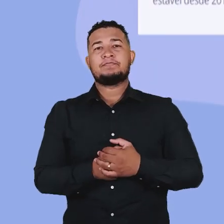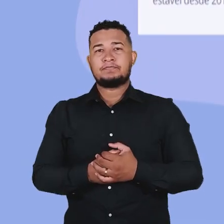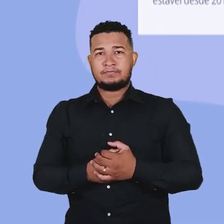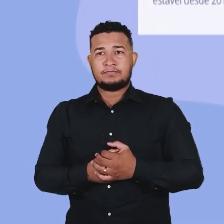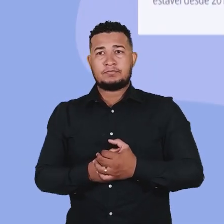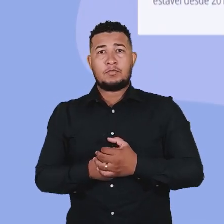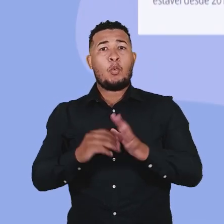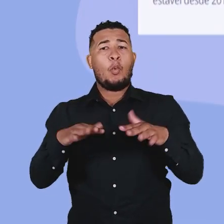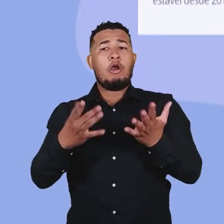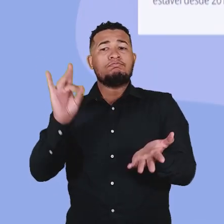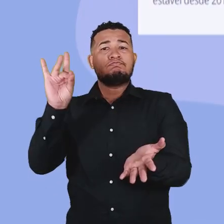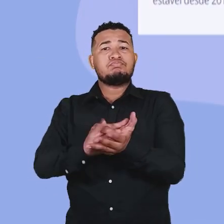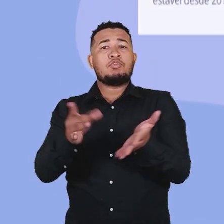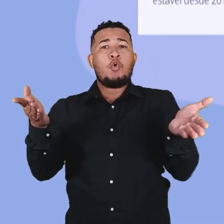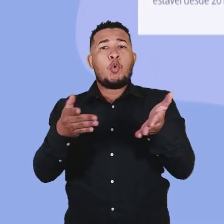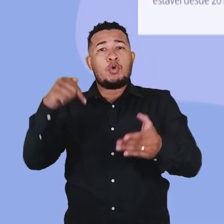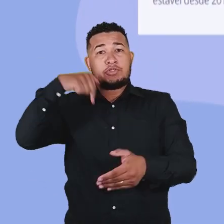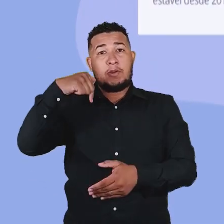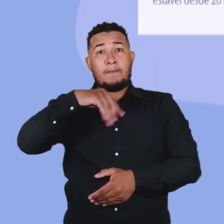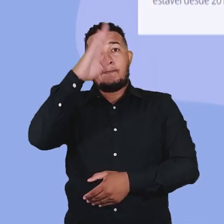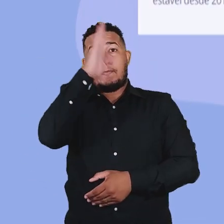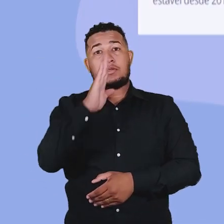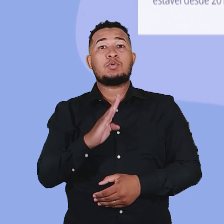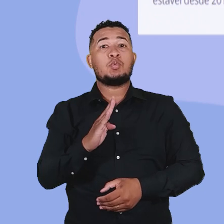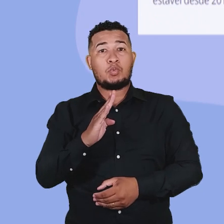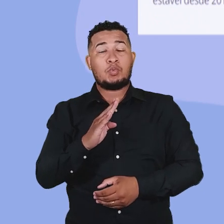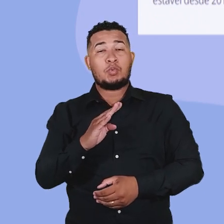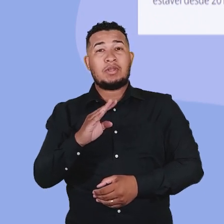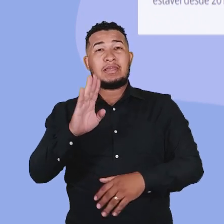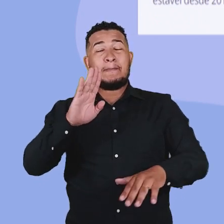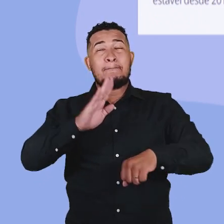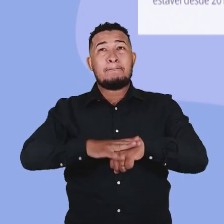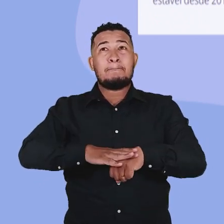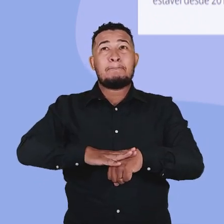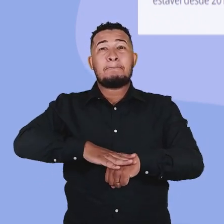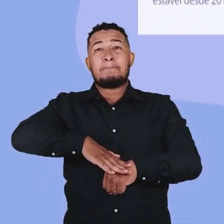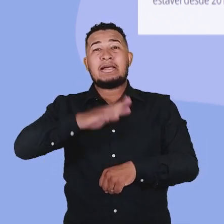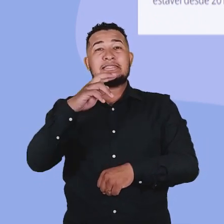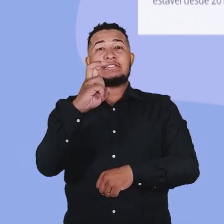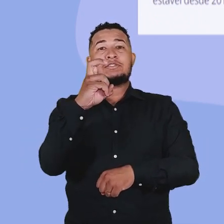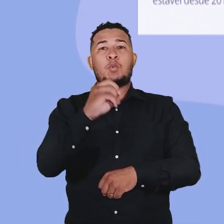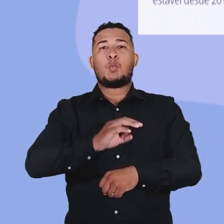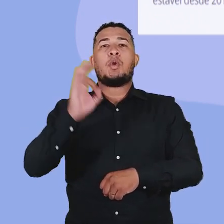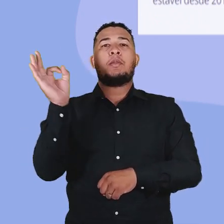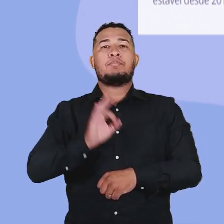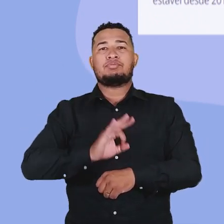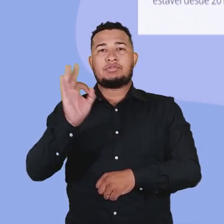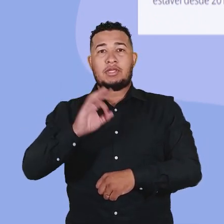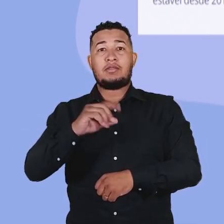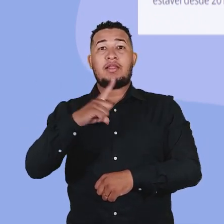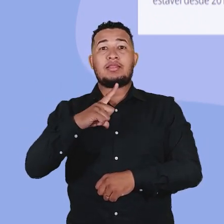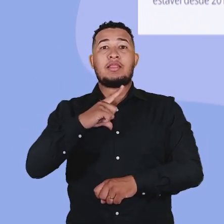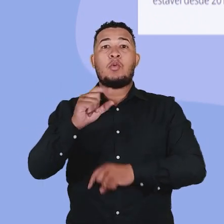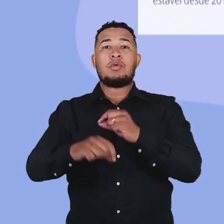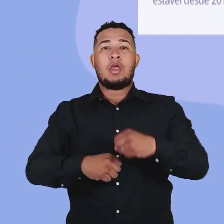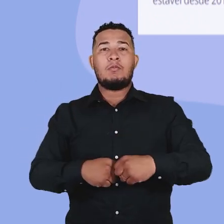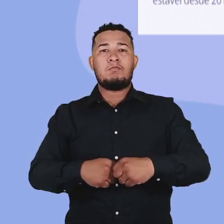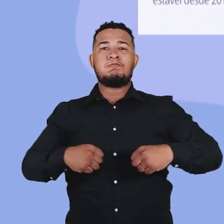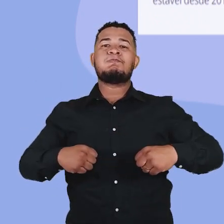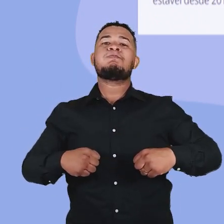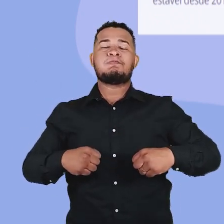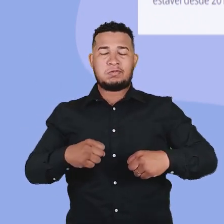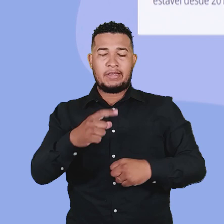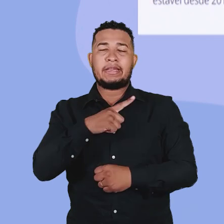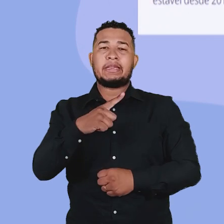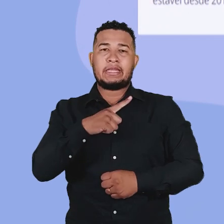é a realidade atual no país? Mais da metade da população brasileira está acima